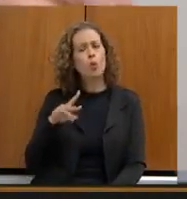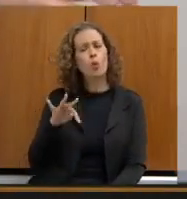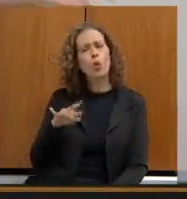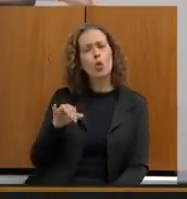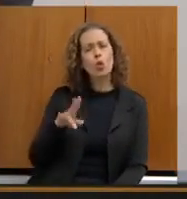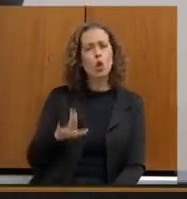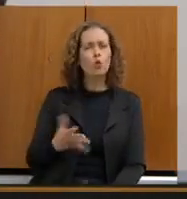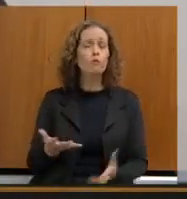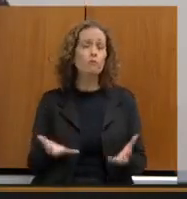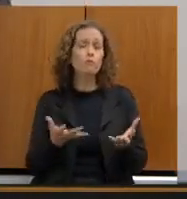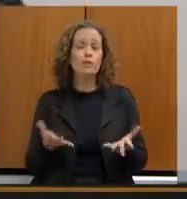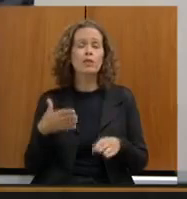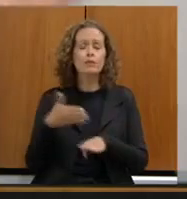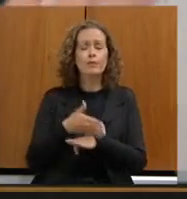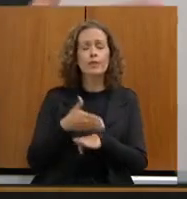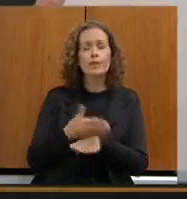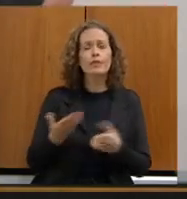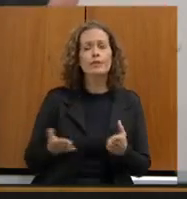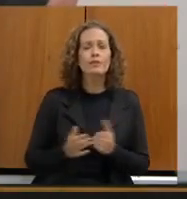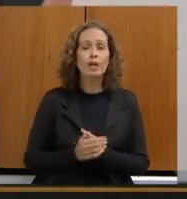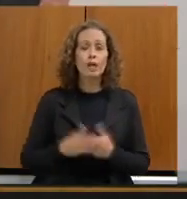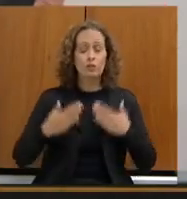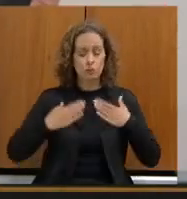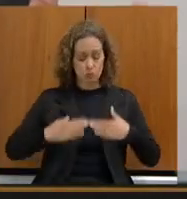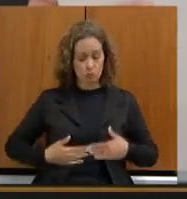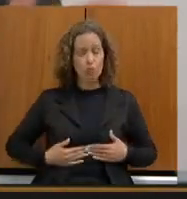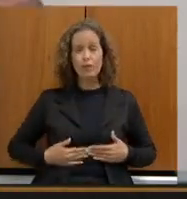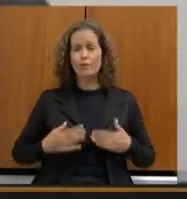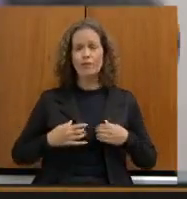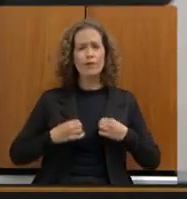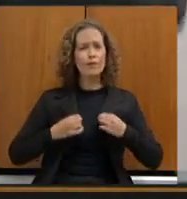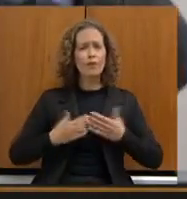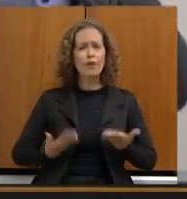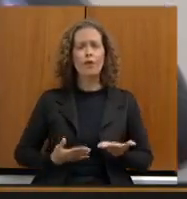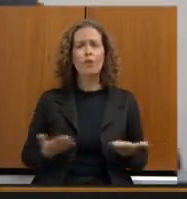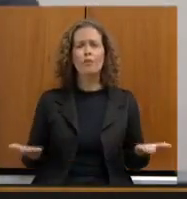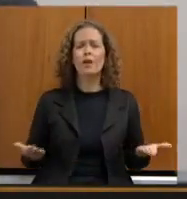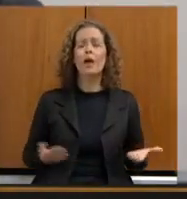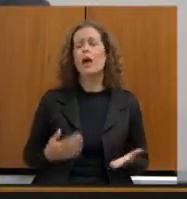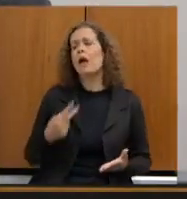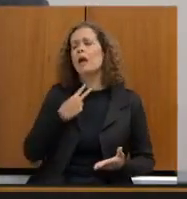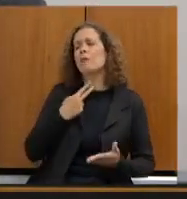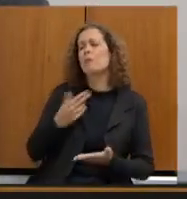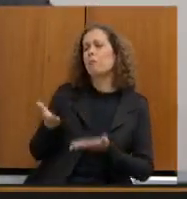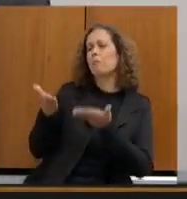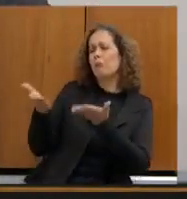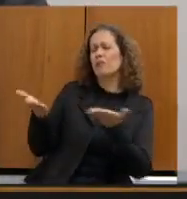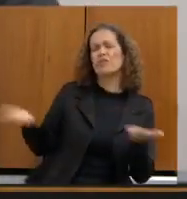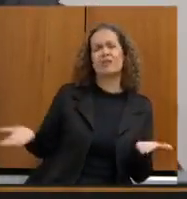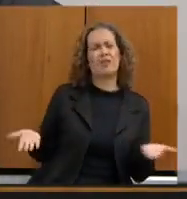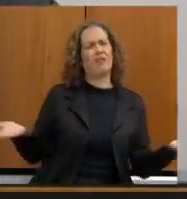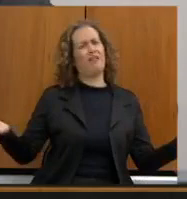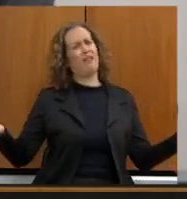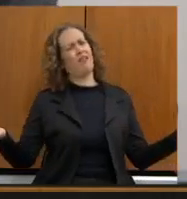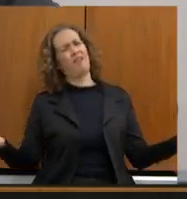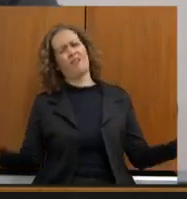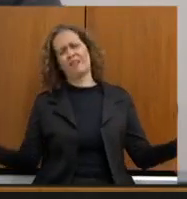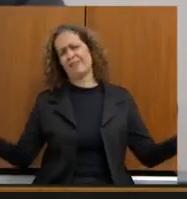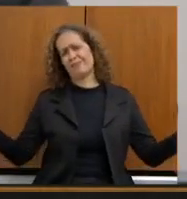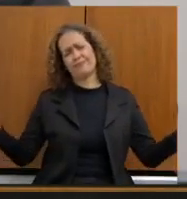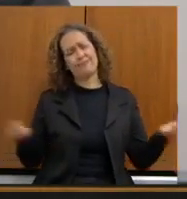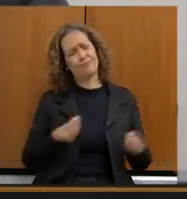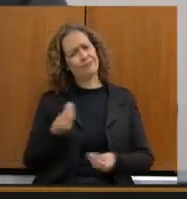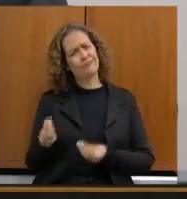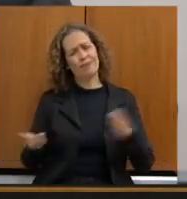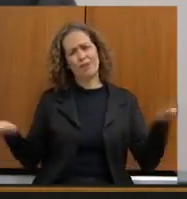informe no uniforme do da sua ajuda para João Leite Ah não pode ser assim a me ajuda a isso vai mandar